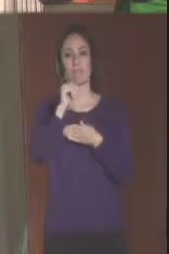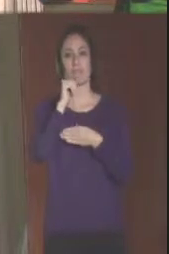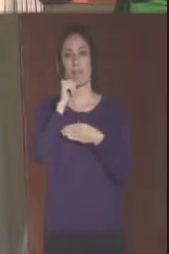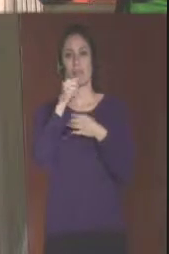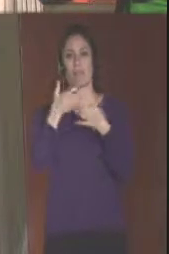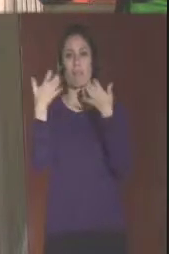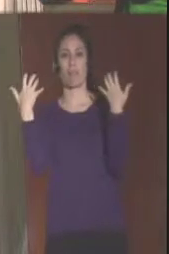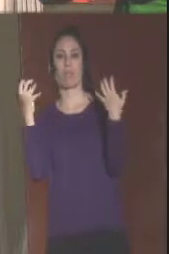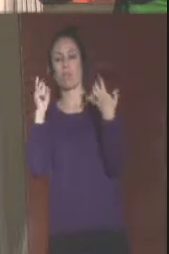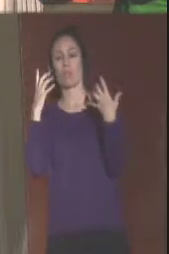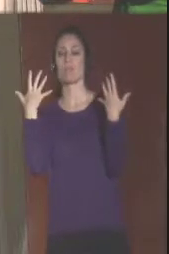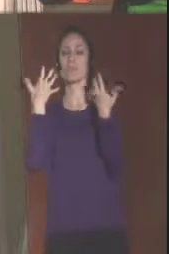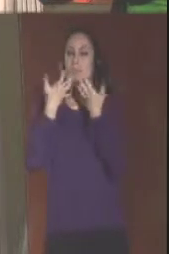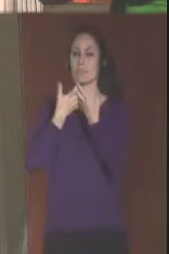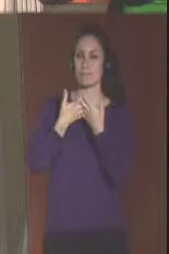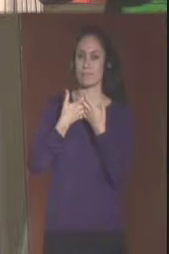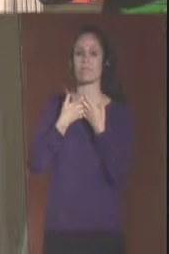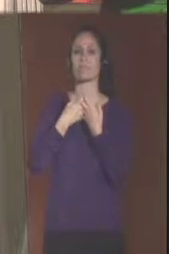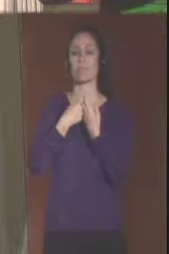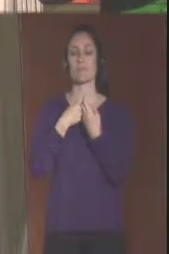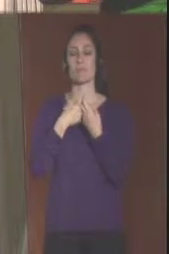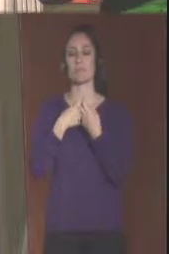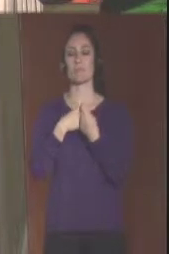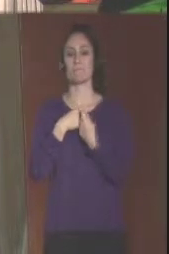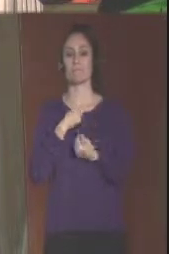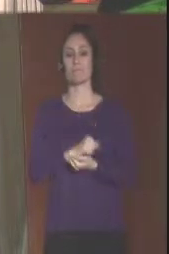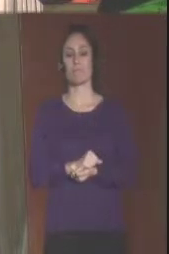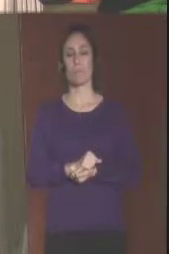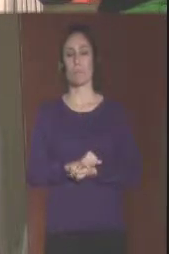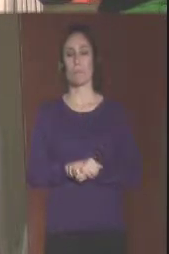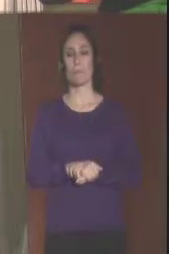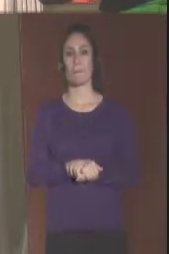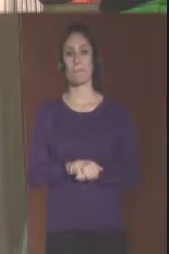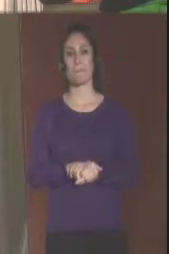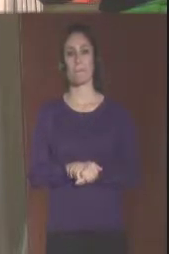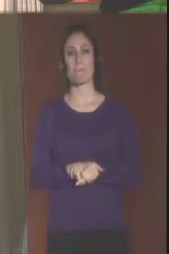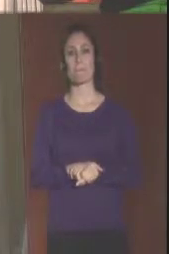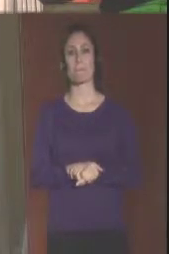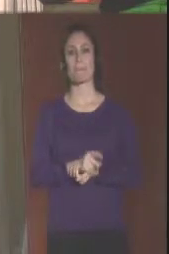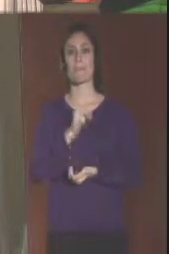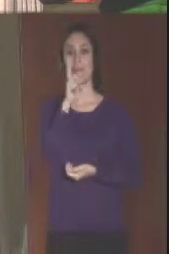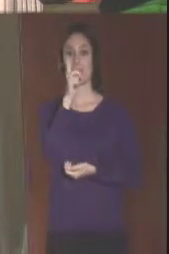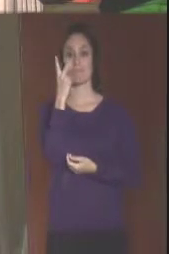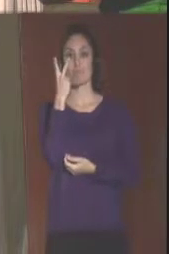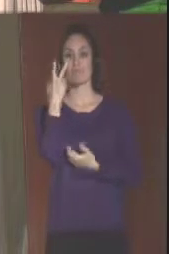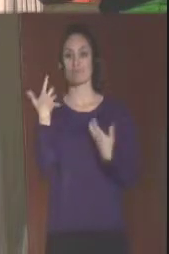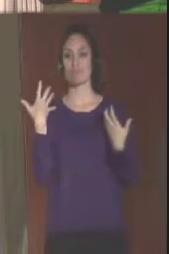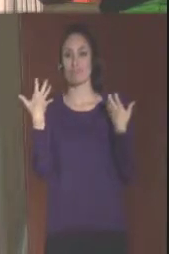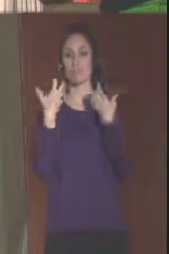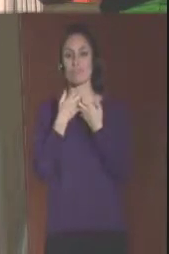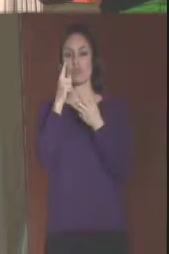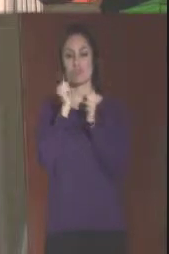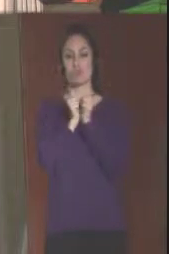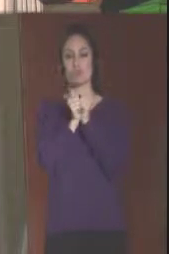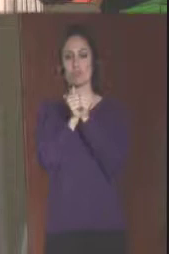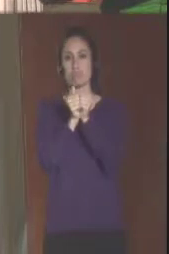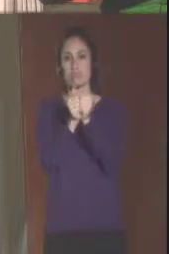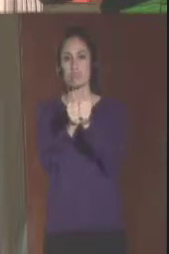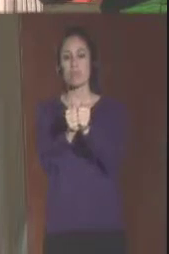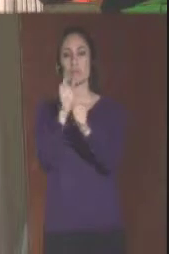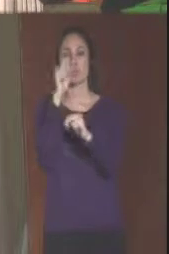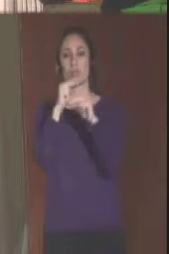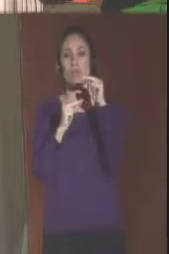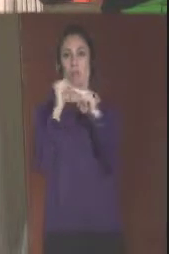pelo contrário, as duas vertentes caminham conjuntamente. Muitas vezes, uma obra que se faz